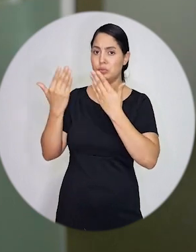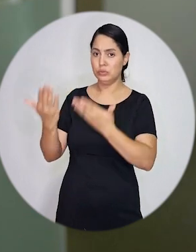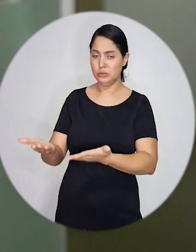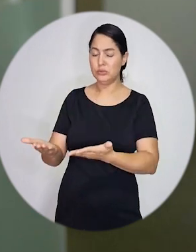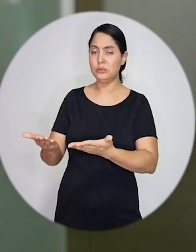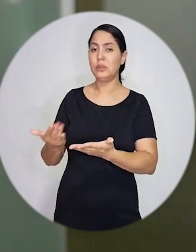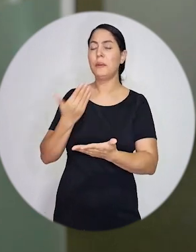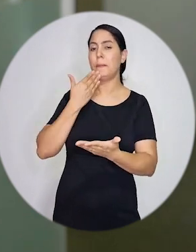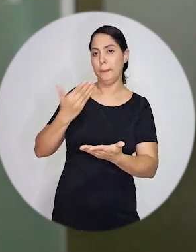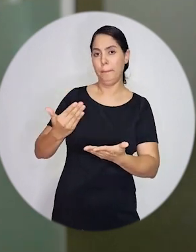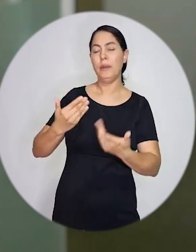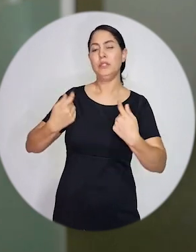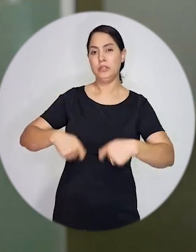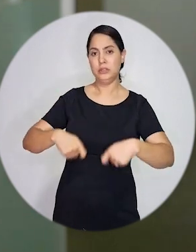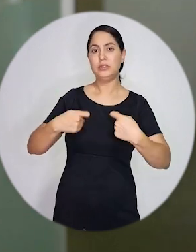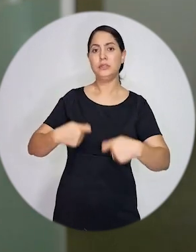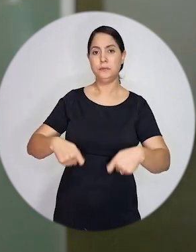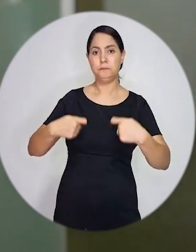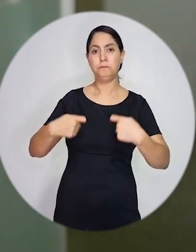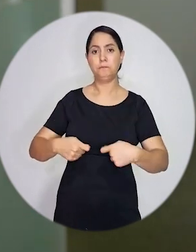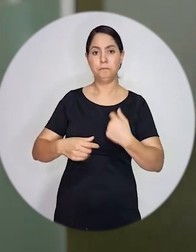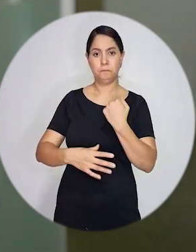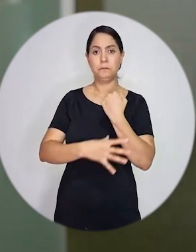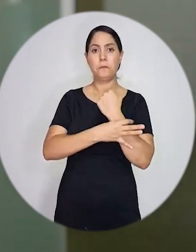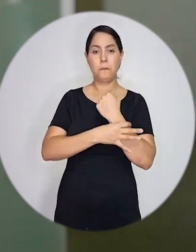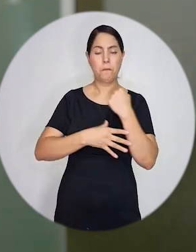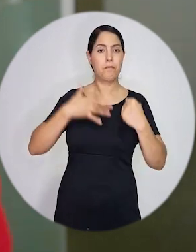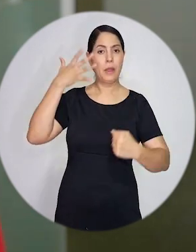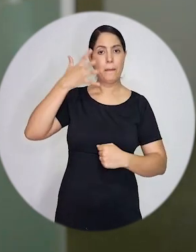da conferência ressalta ainda a